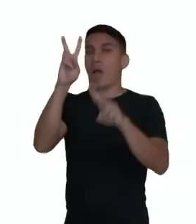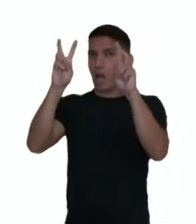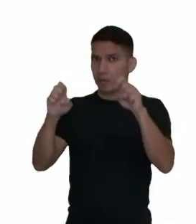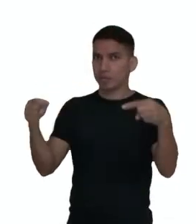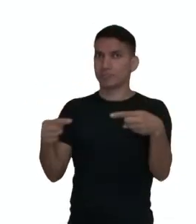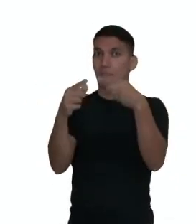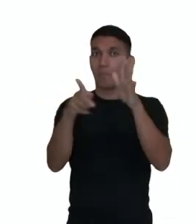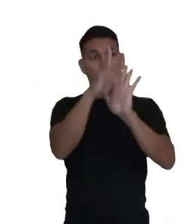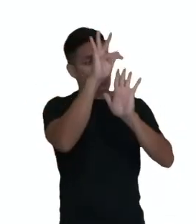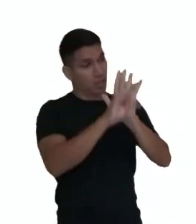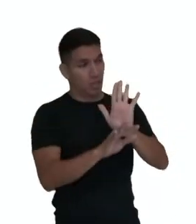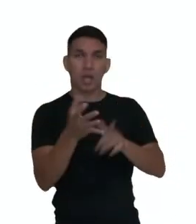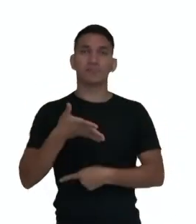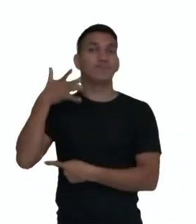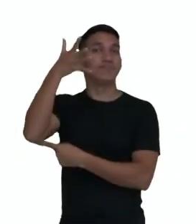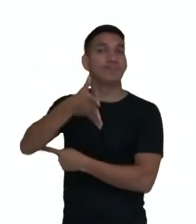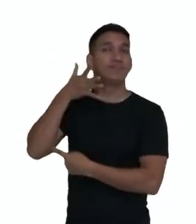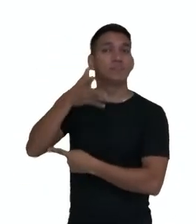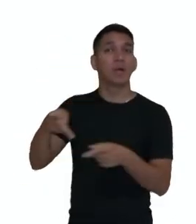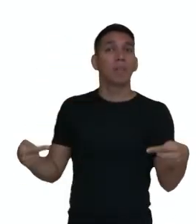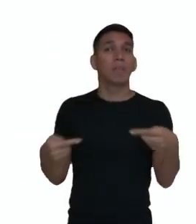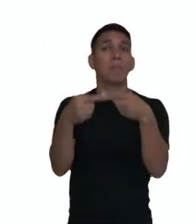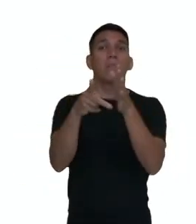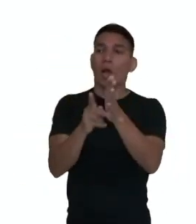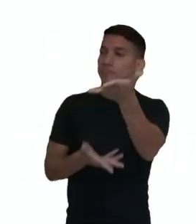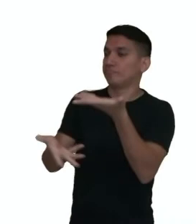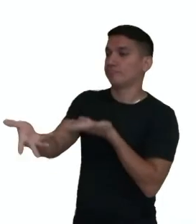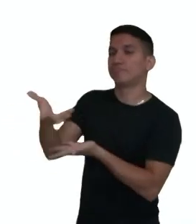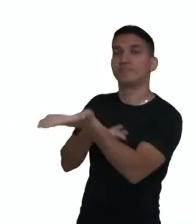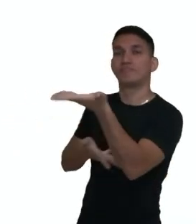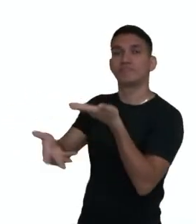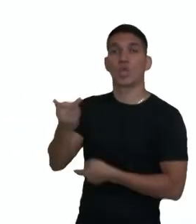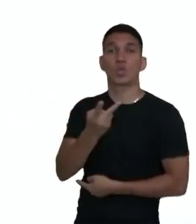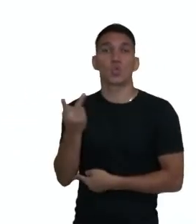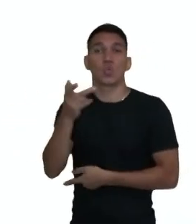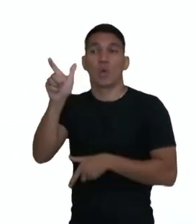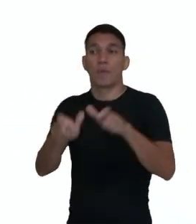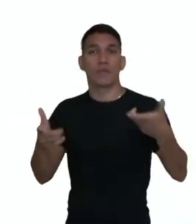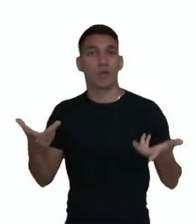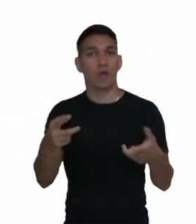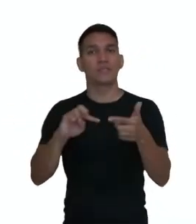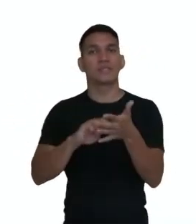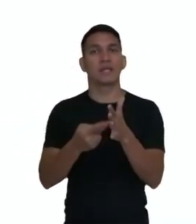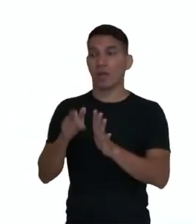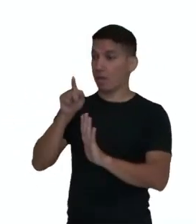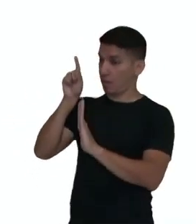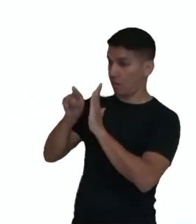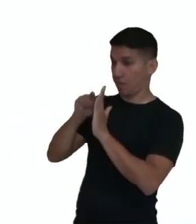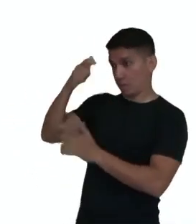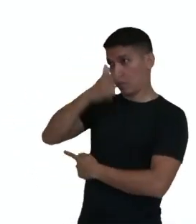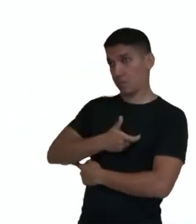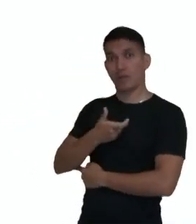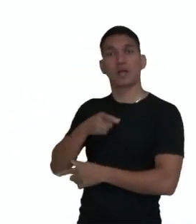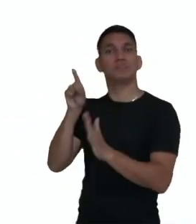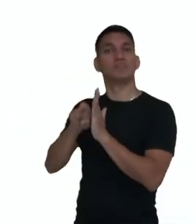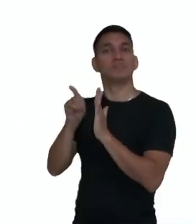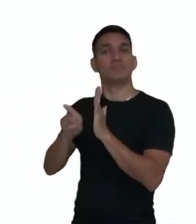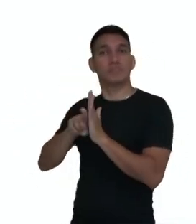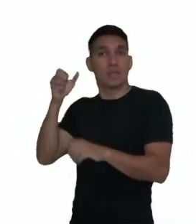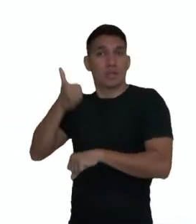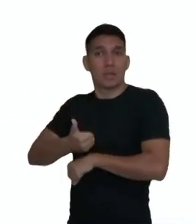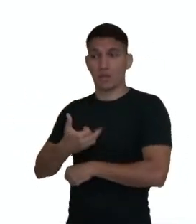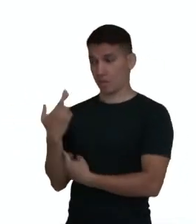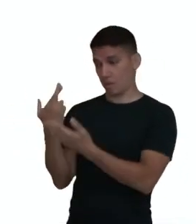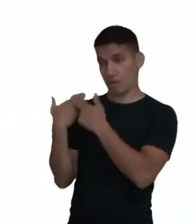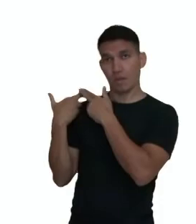marcado pela oralidade, produzido pela interação entre duas pessoas, ou seja, O entrevistador, que é o responsável por trazer as